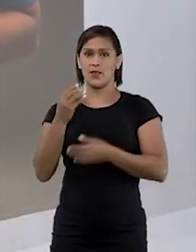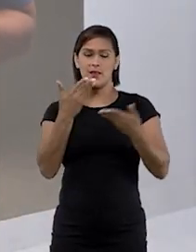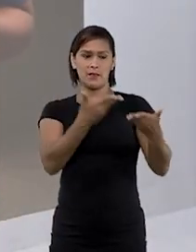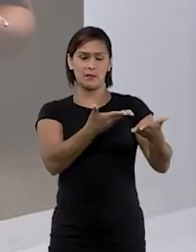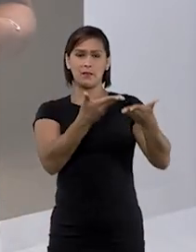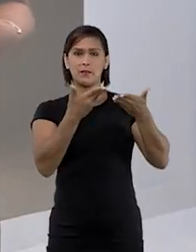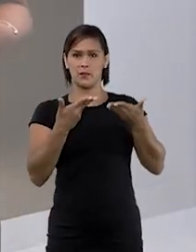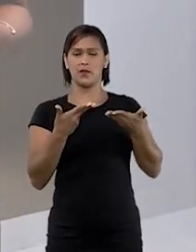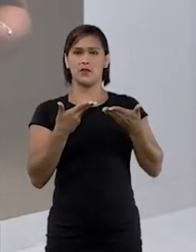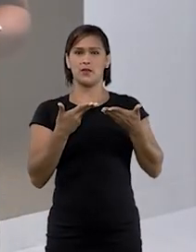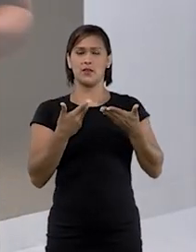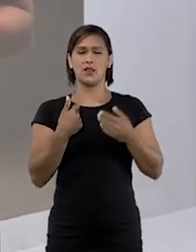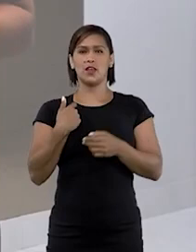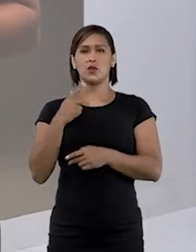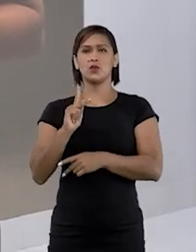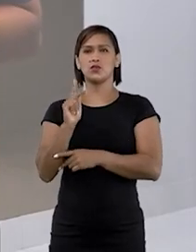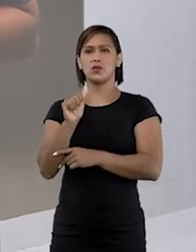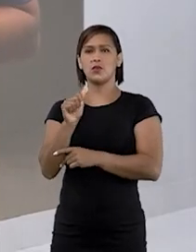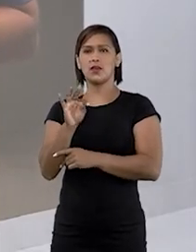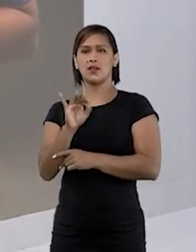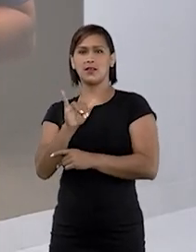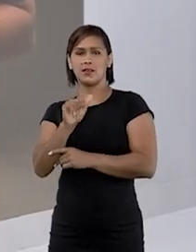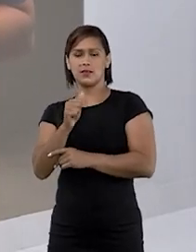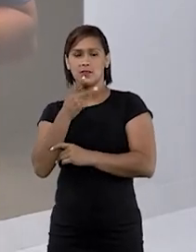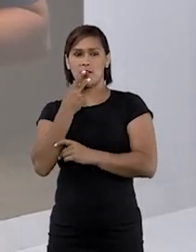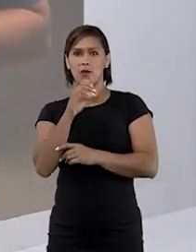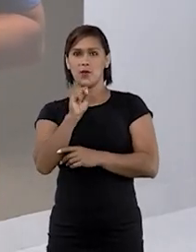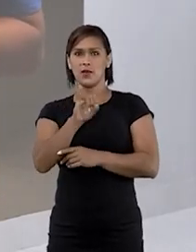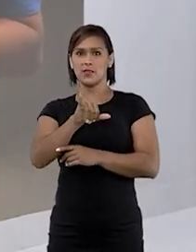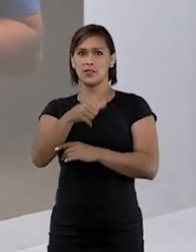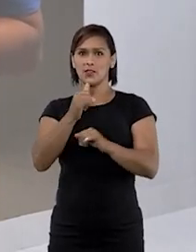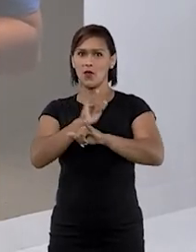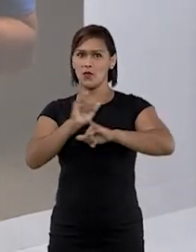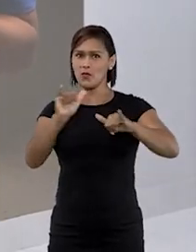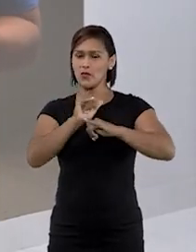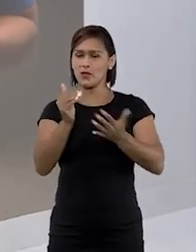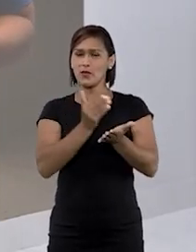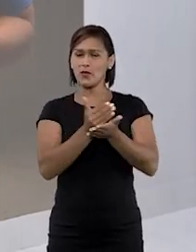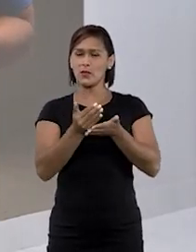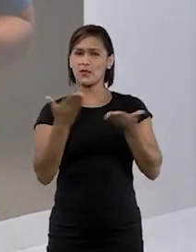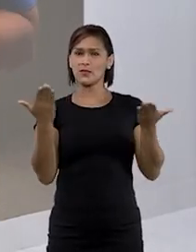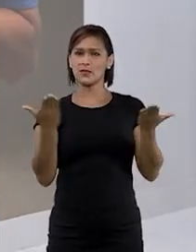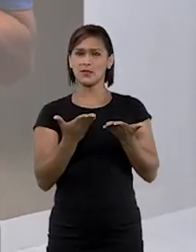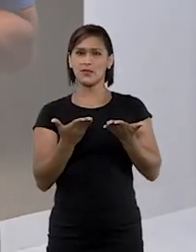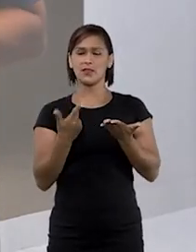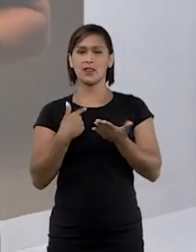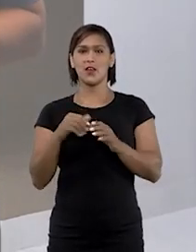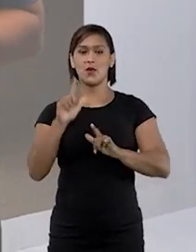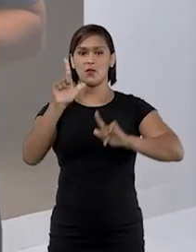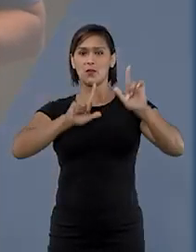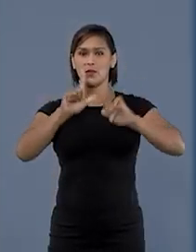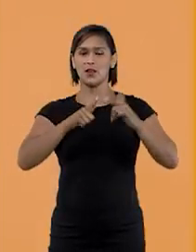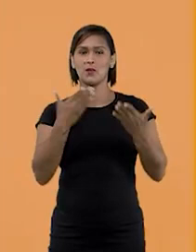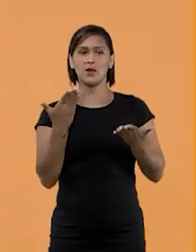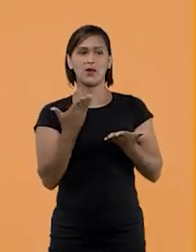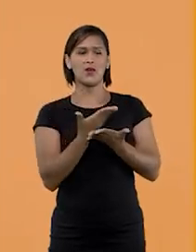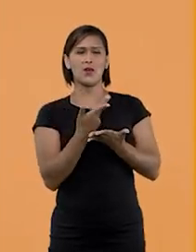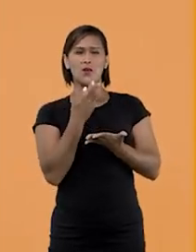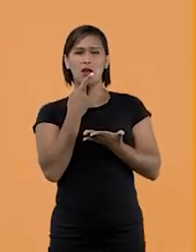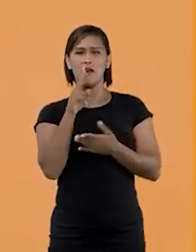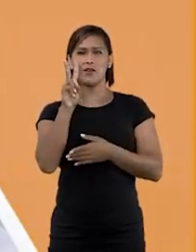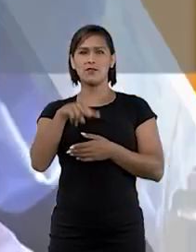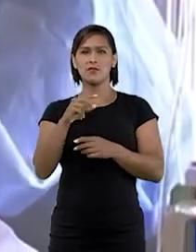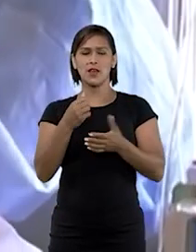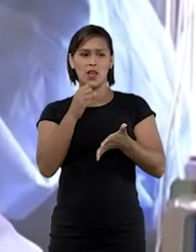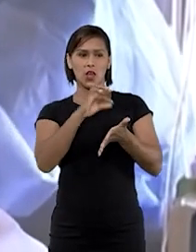Olá seja muito bem-vindo eu sou Kátia Gomes e o STJ notícias está no ar no programa de hoje você